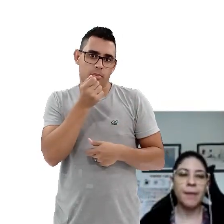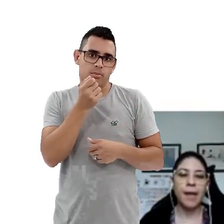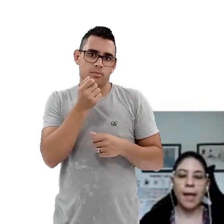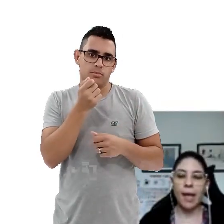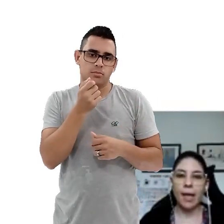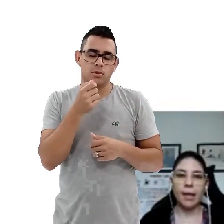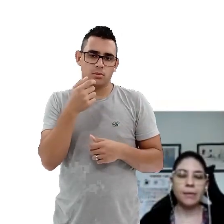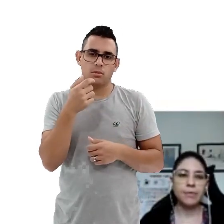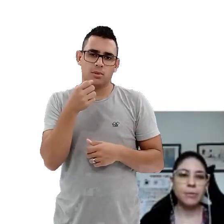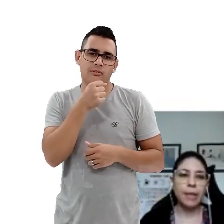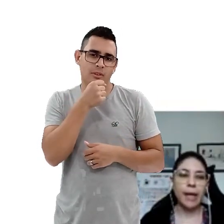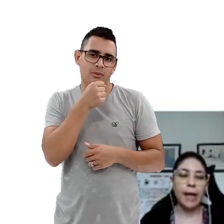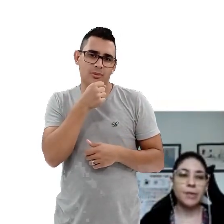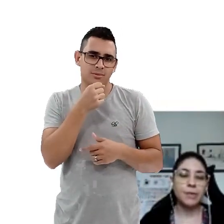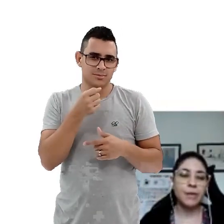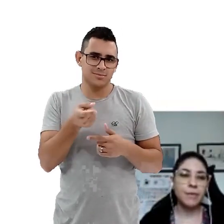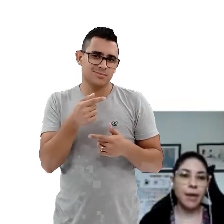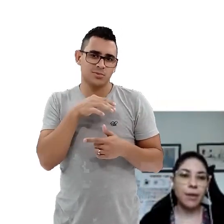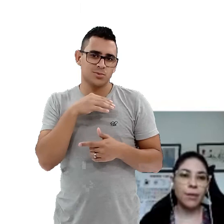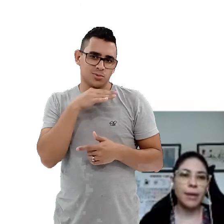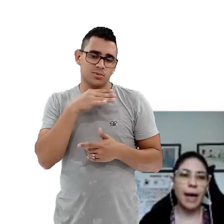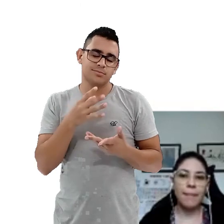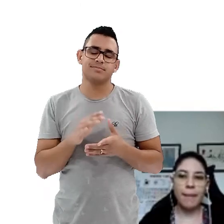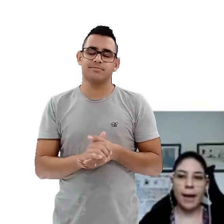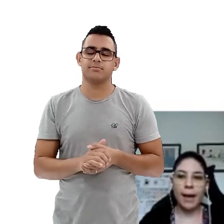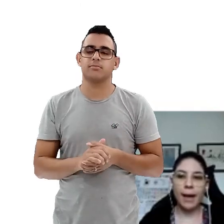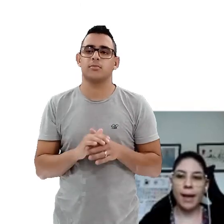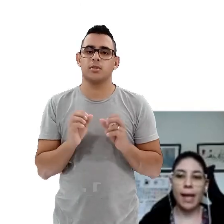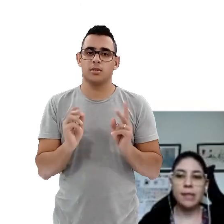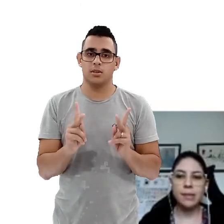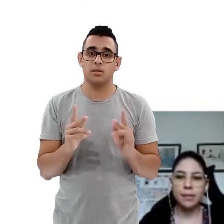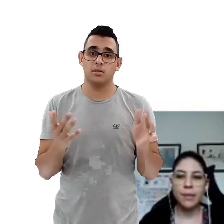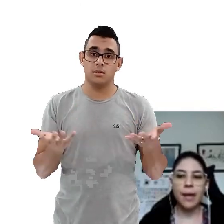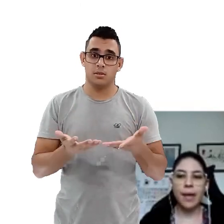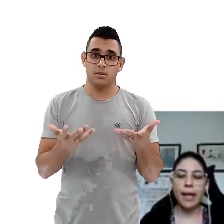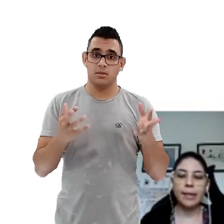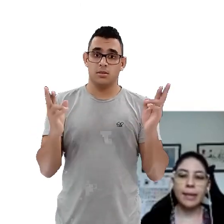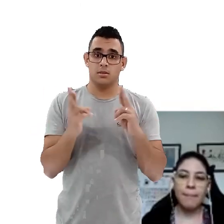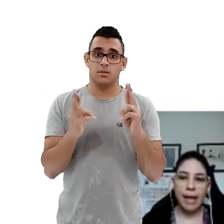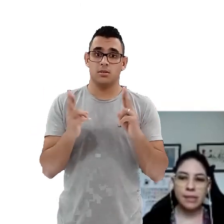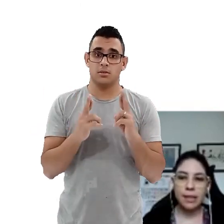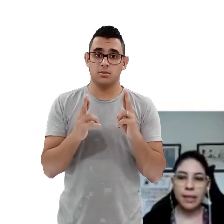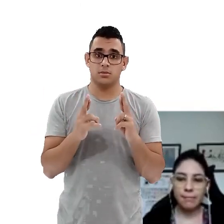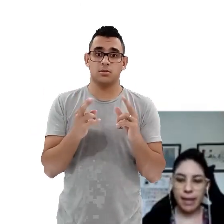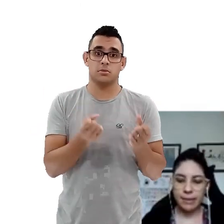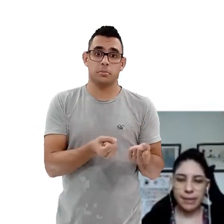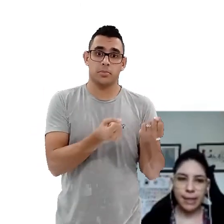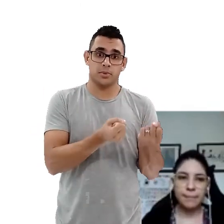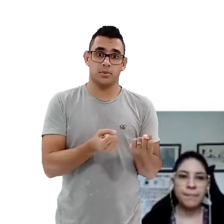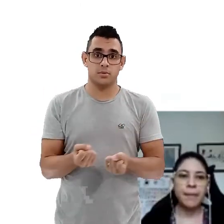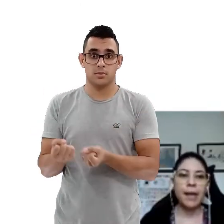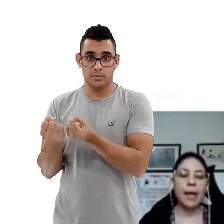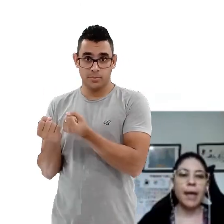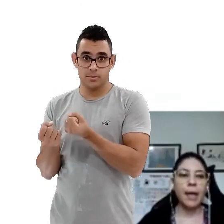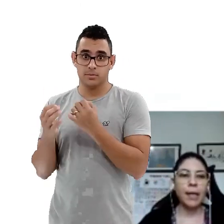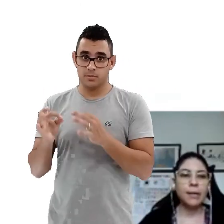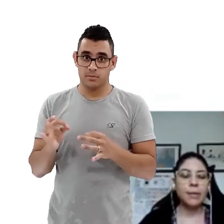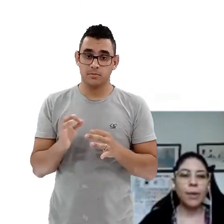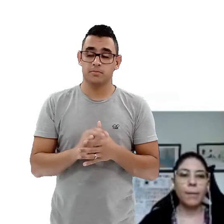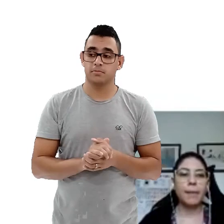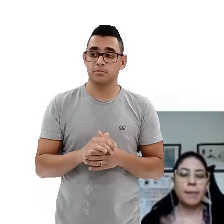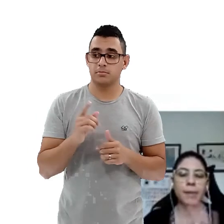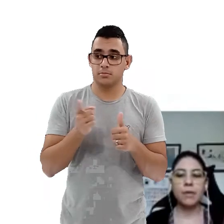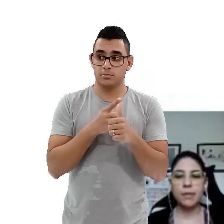tá? Então, vamos lá. A gente vai ver agora a relação entre massa e massa, tá?